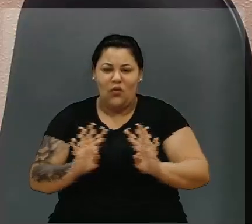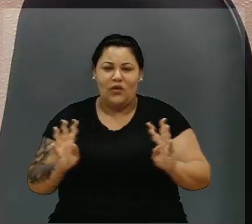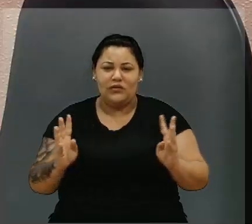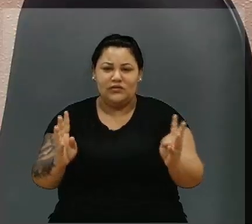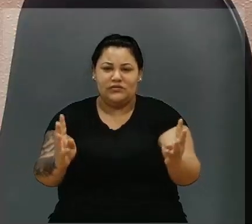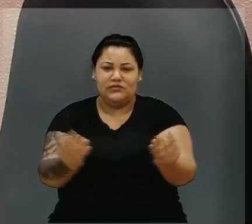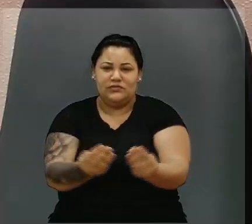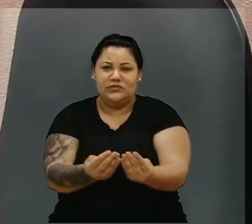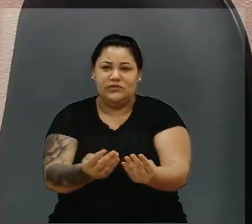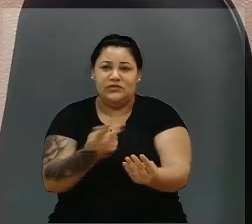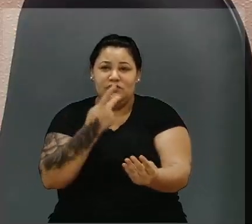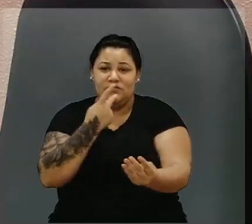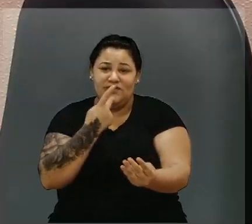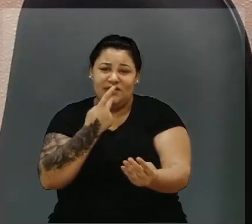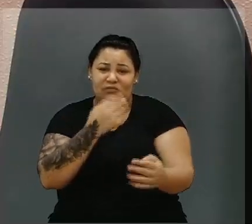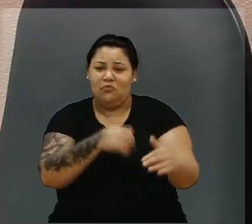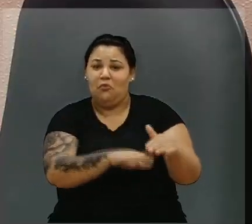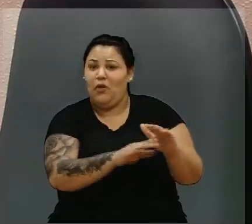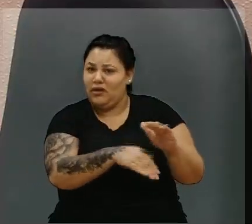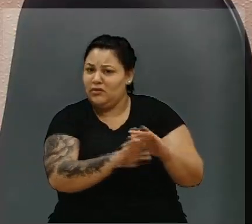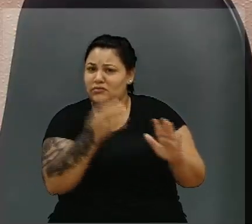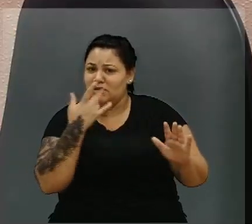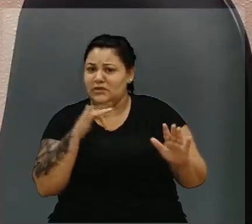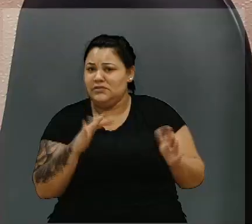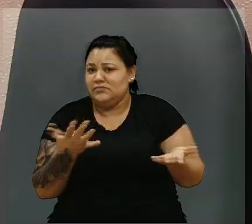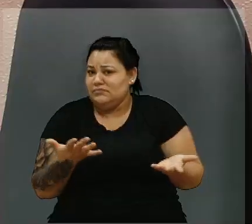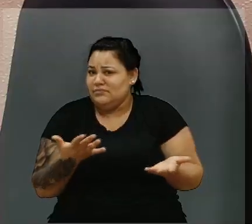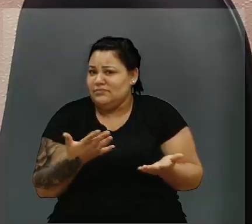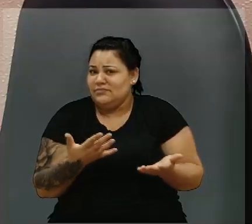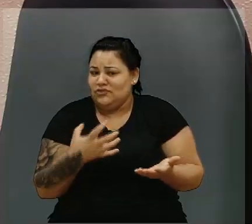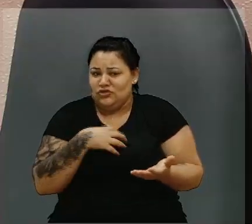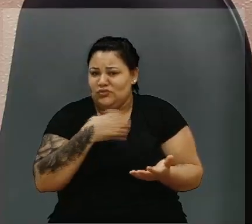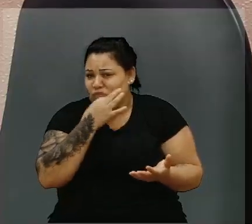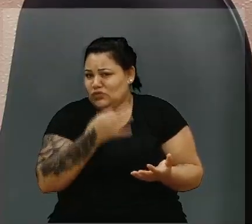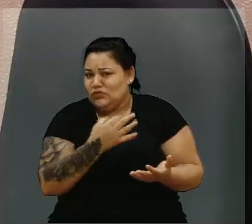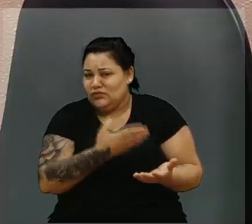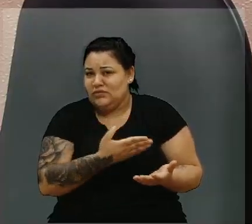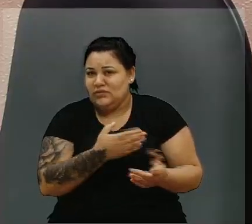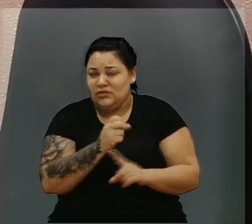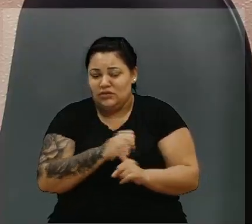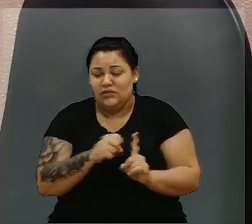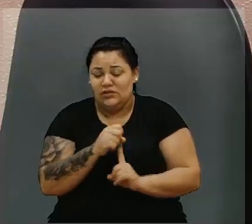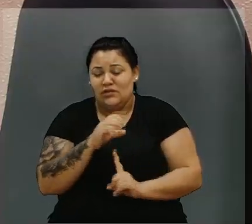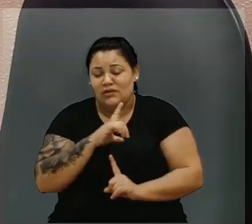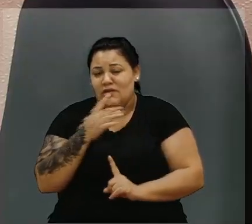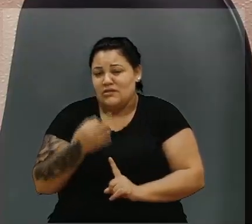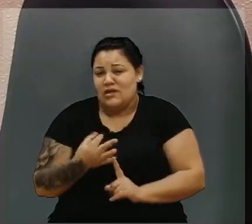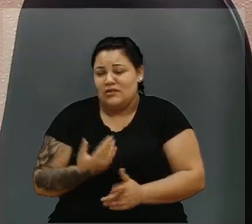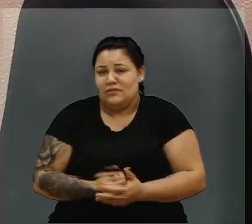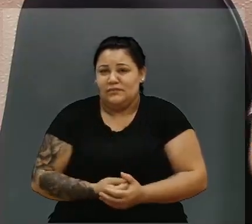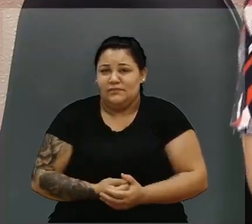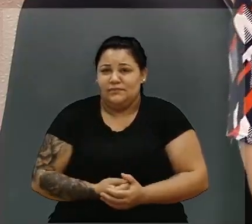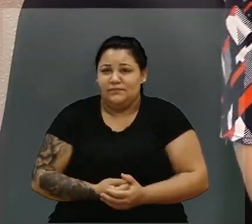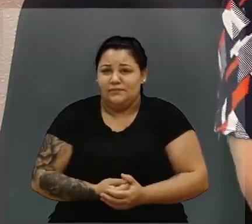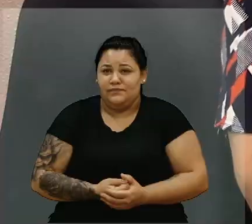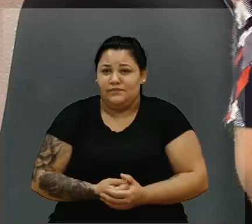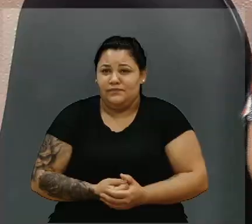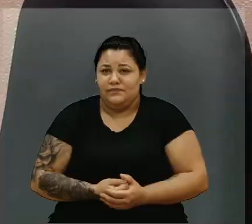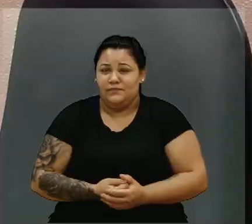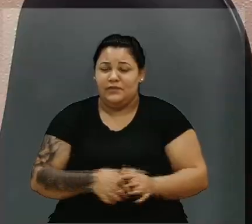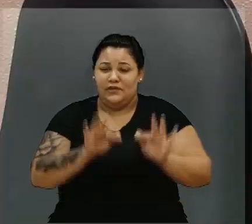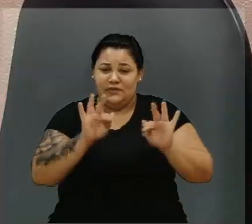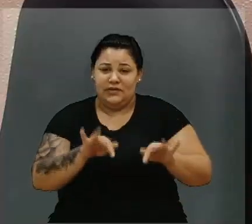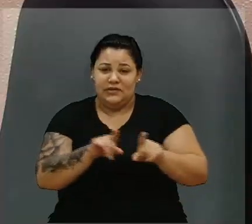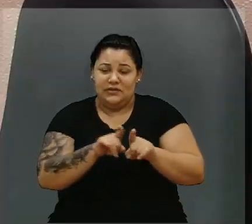parece um depósito de criança, né, a sociedade fala isso, e infelizmente a sociedade tem razão. Para finalizar, senhor presidente, falar para